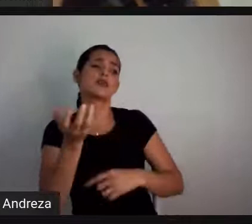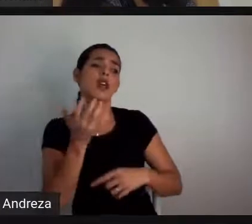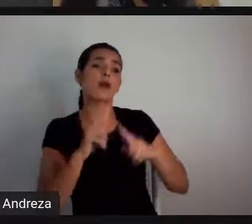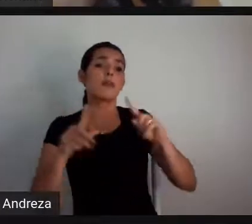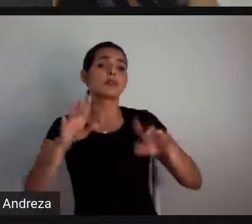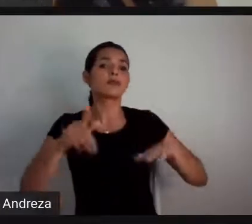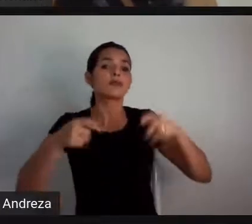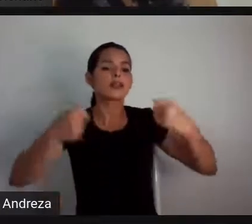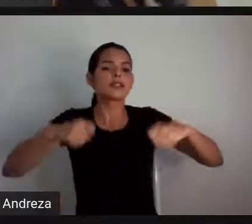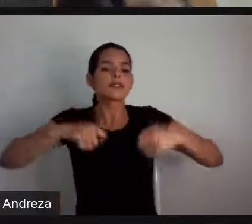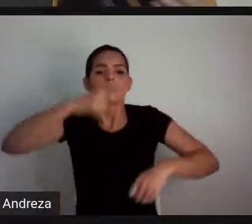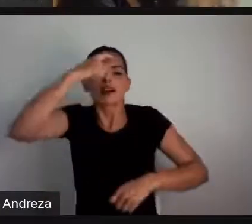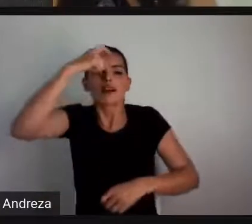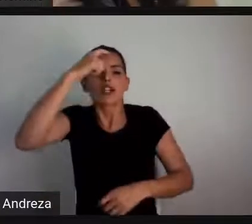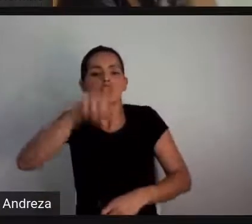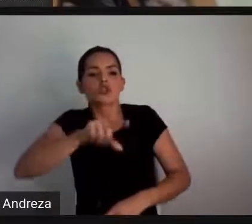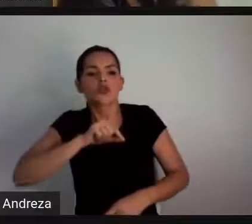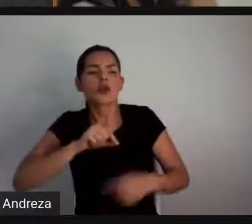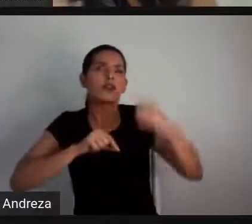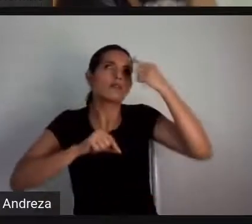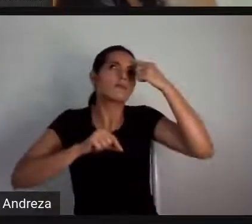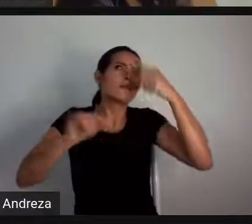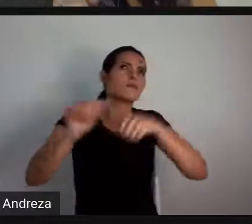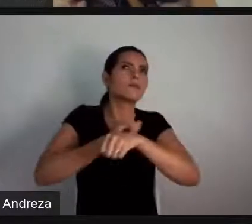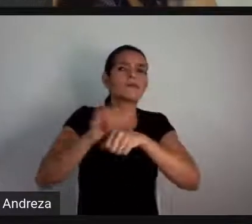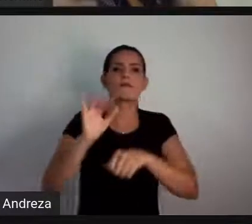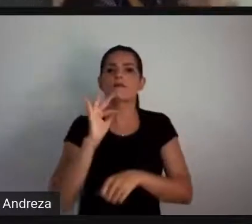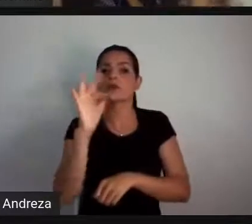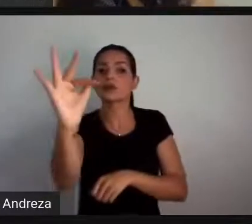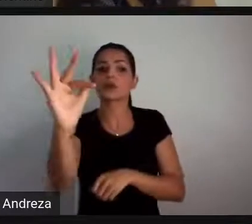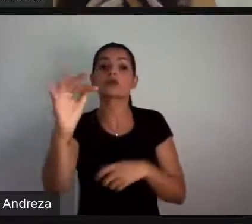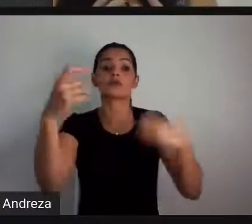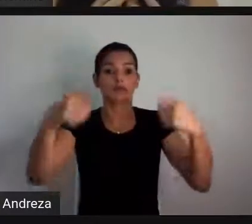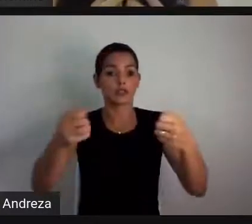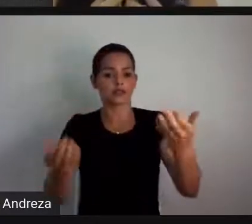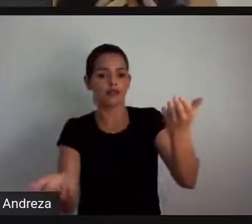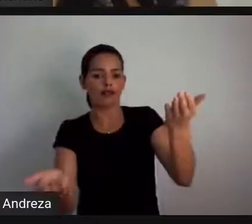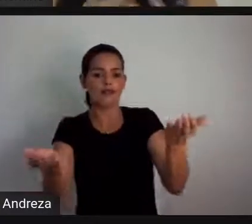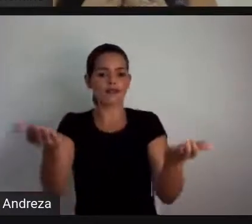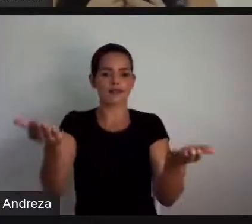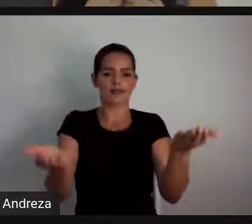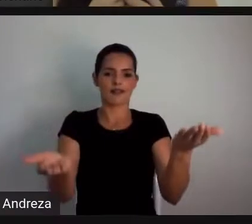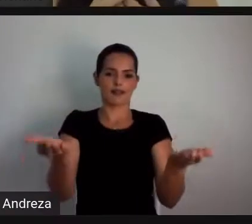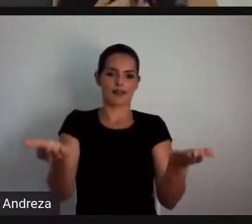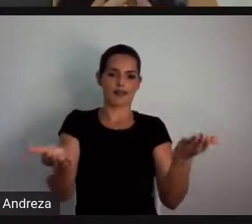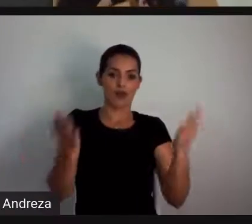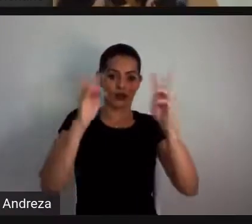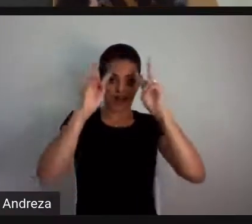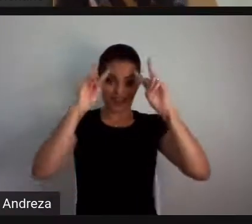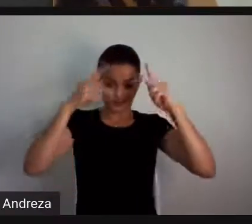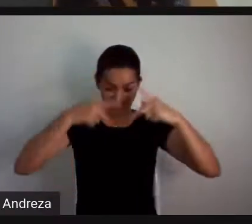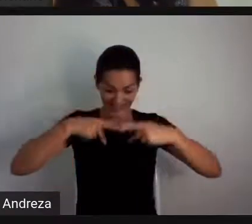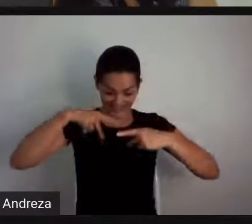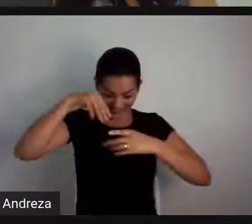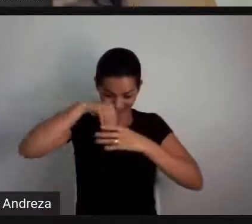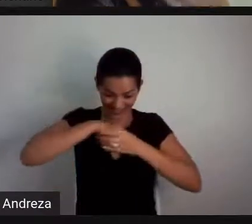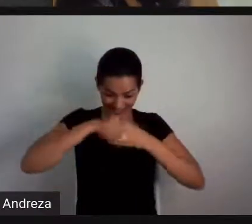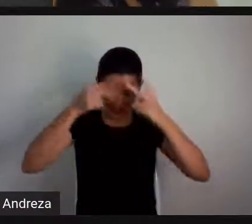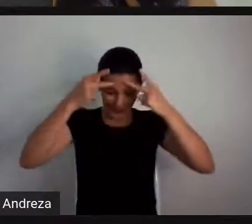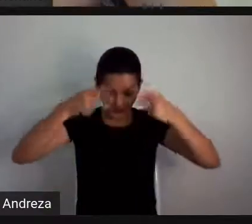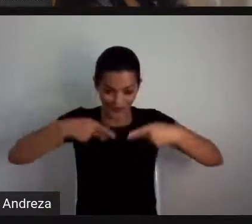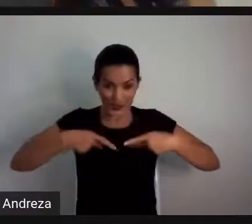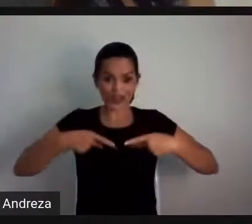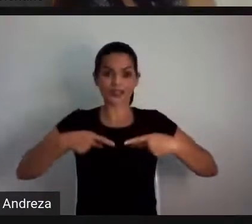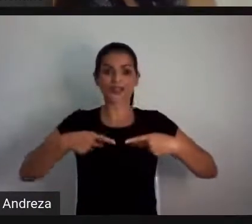fazer escolhas racionais, tenho que pensar no meu futuro. Então, esse equilíbrio, essa briga, né, interior, que é a gente, com a gente mesmo, com a